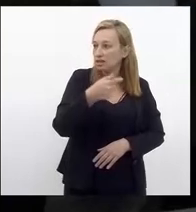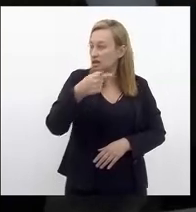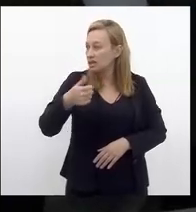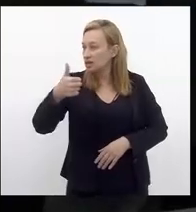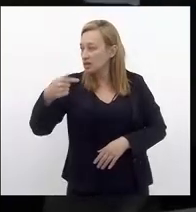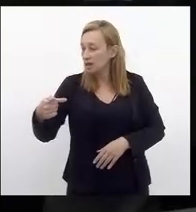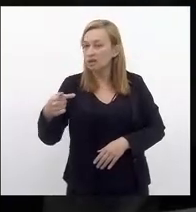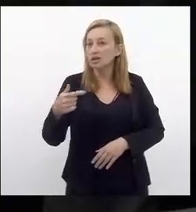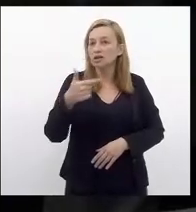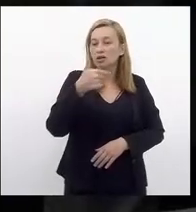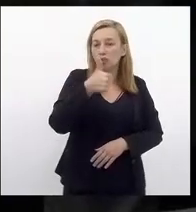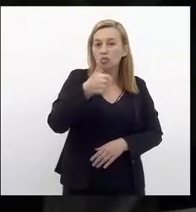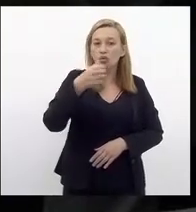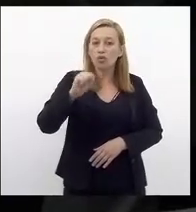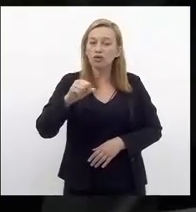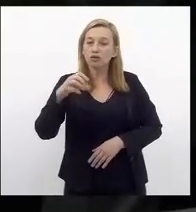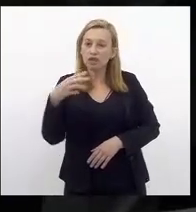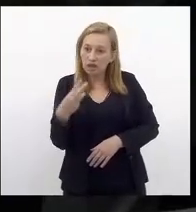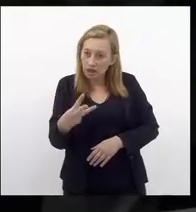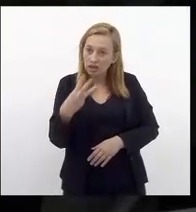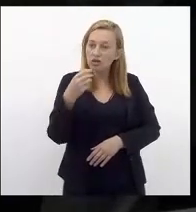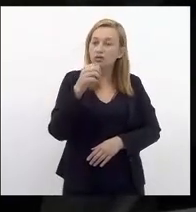177 183